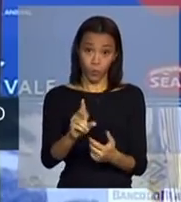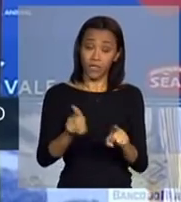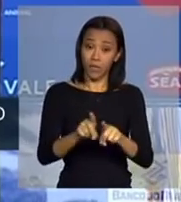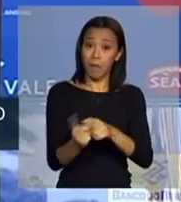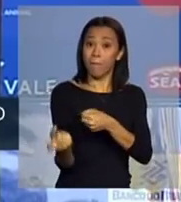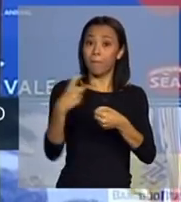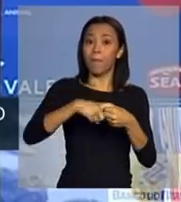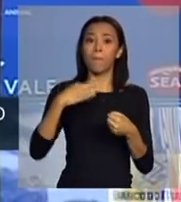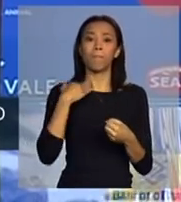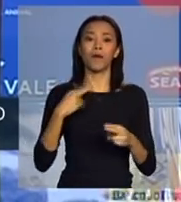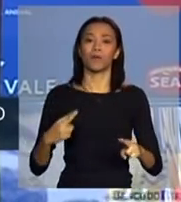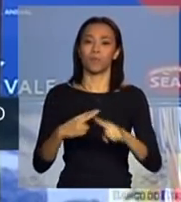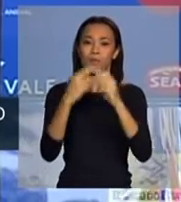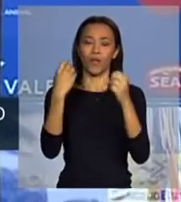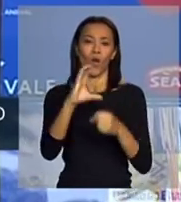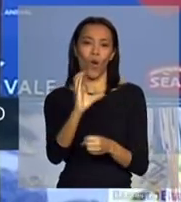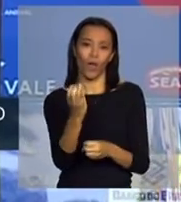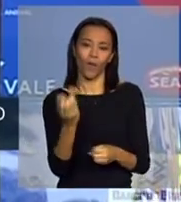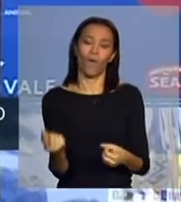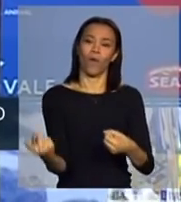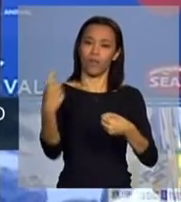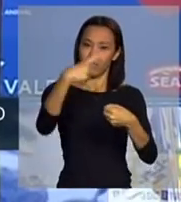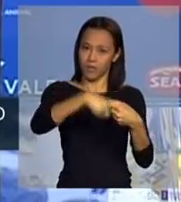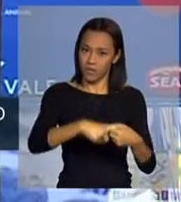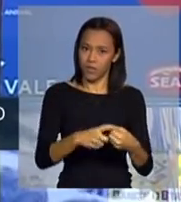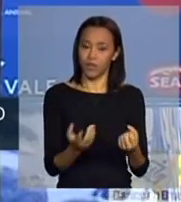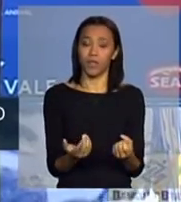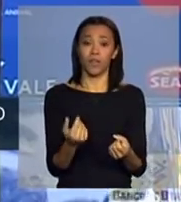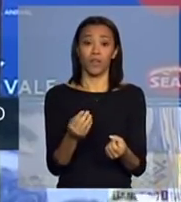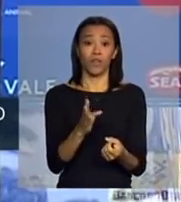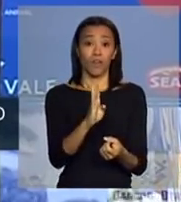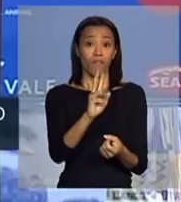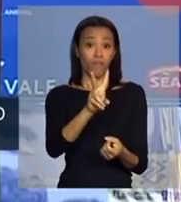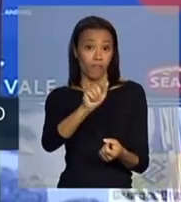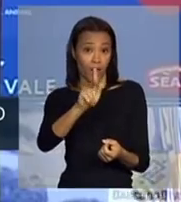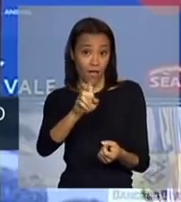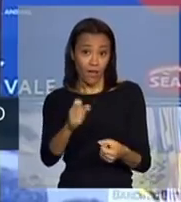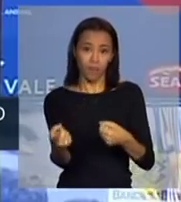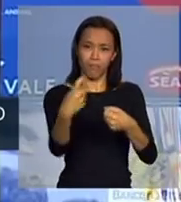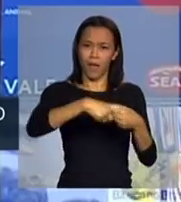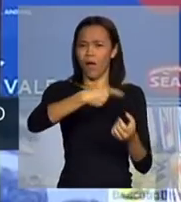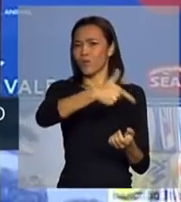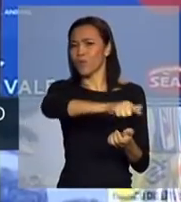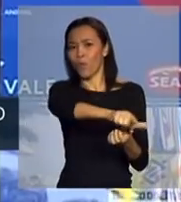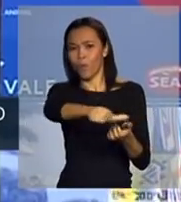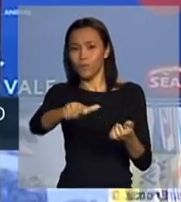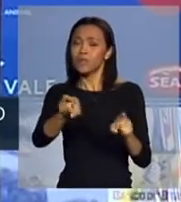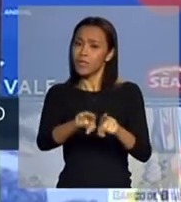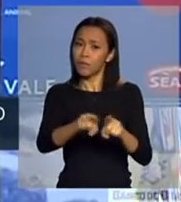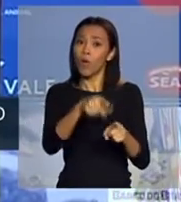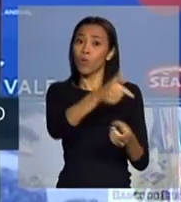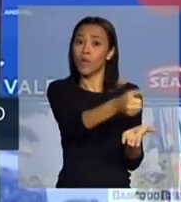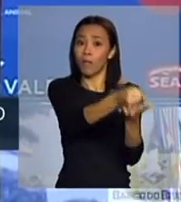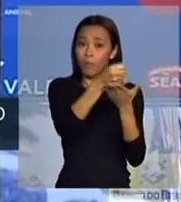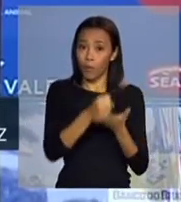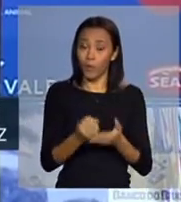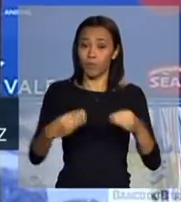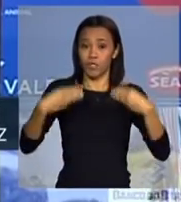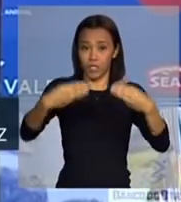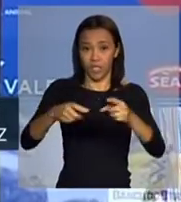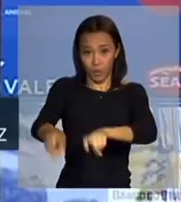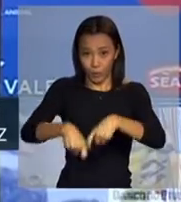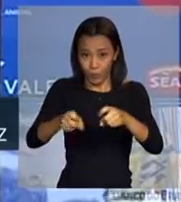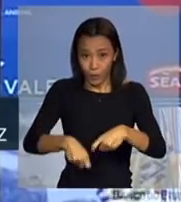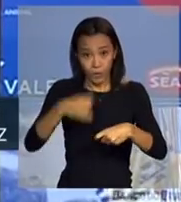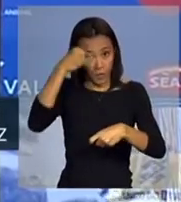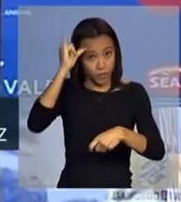do Brasil, Coca-Cola, Marfrig, Tortuga e Vale, e também aos nossos apoiadores, Ministério da Agricultura,